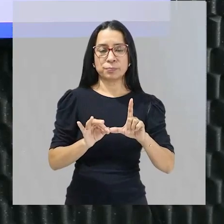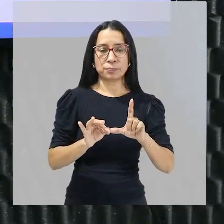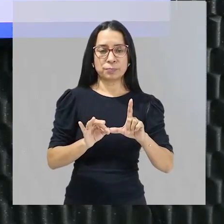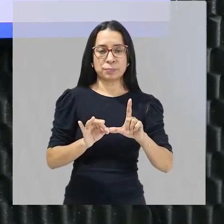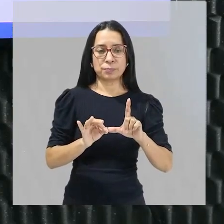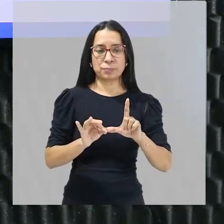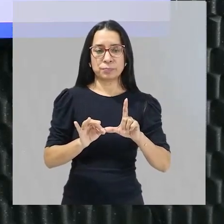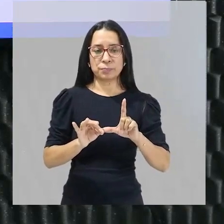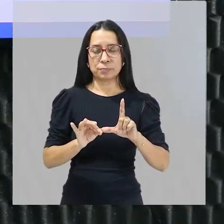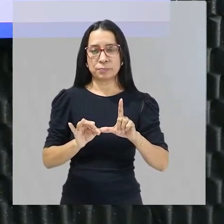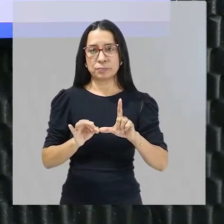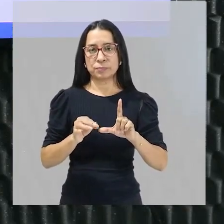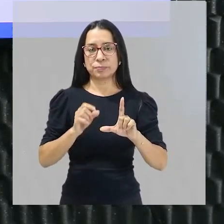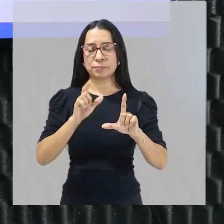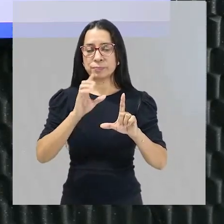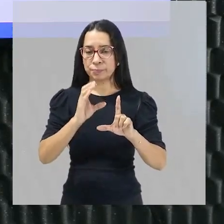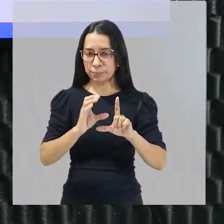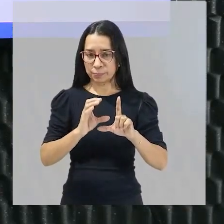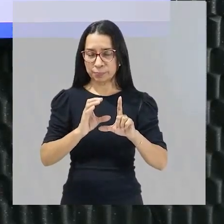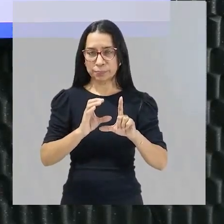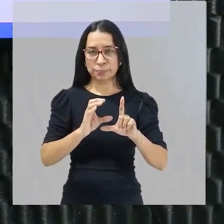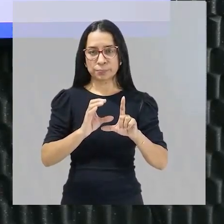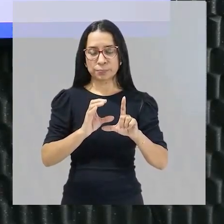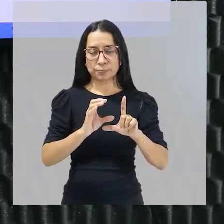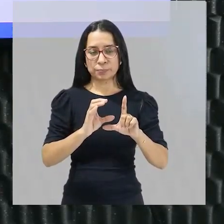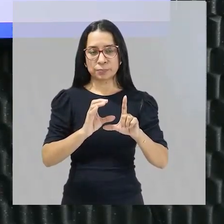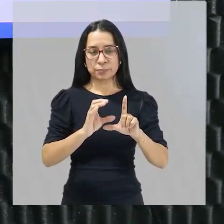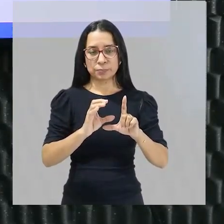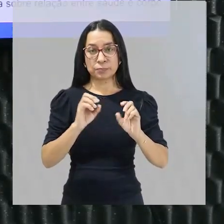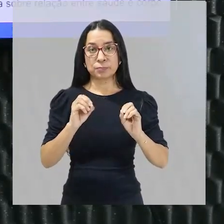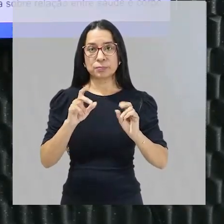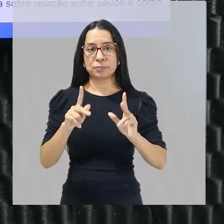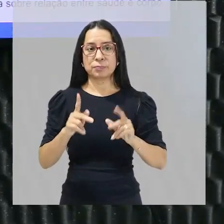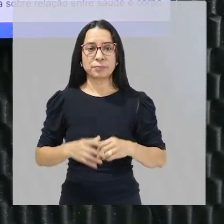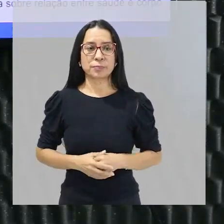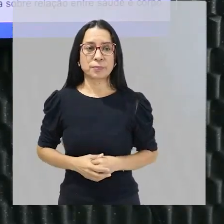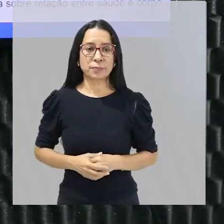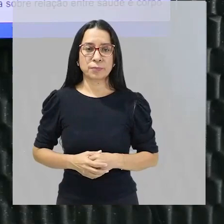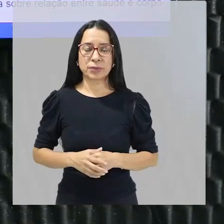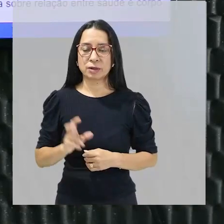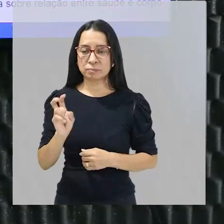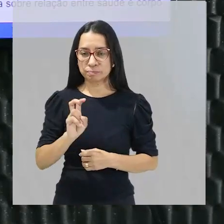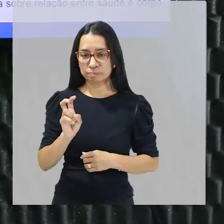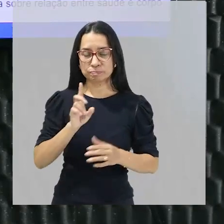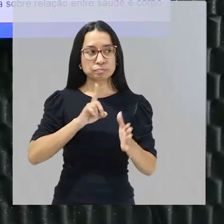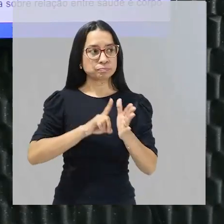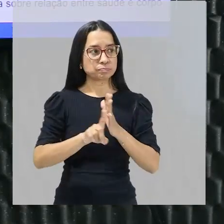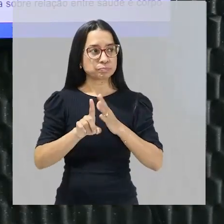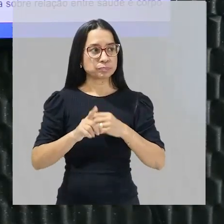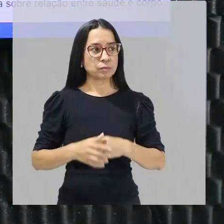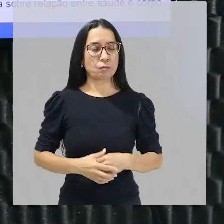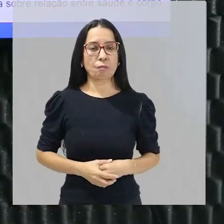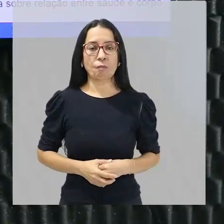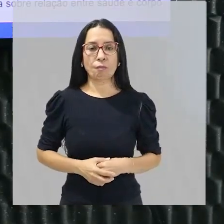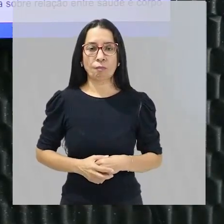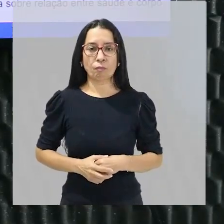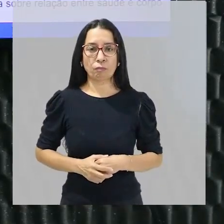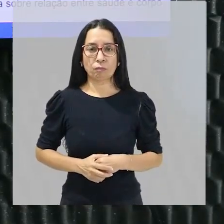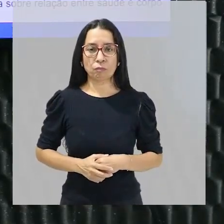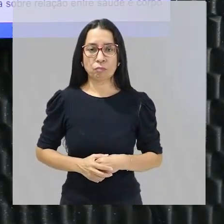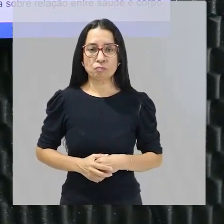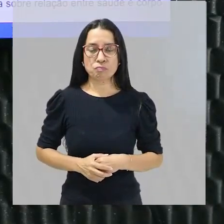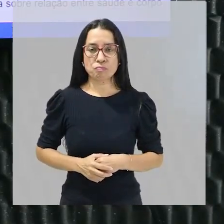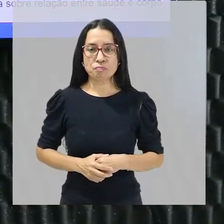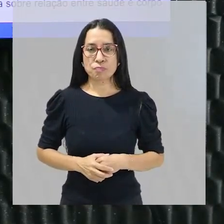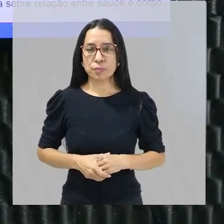correto? Marque letra C, certo? Vamos lá. Quinta questão.